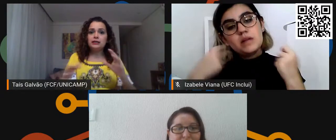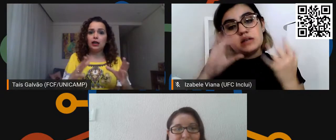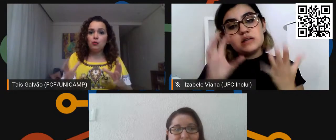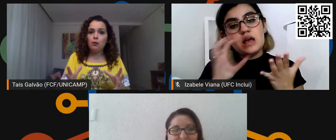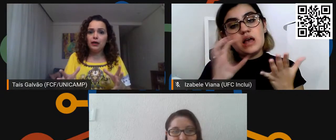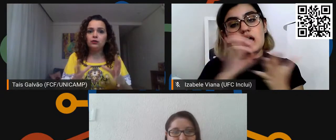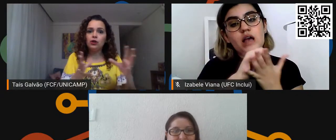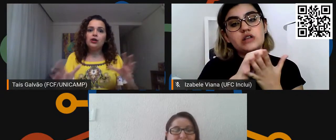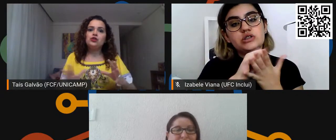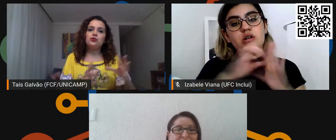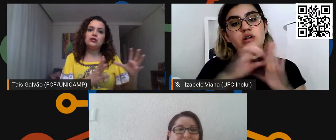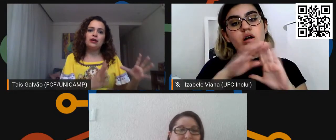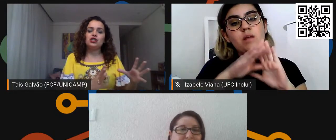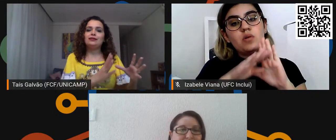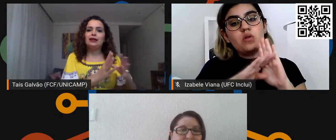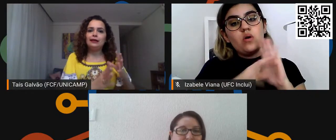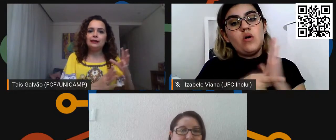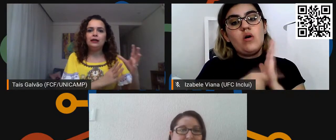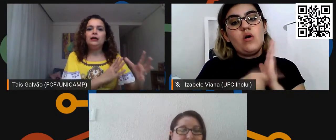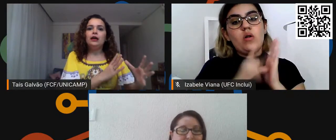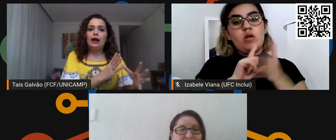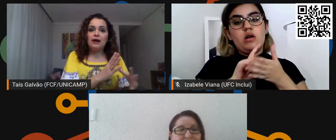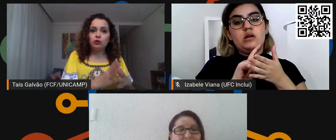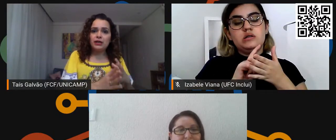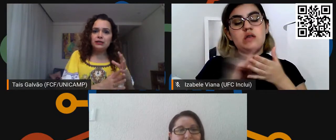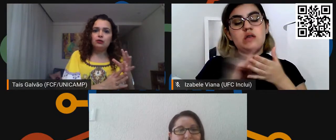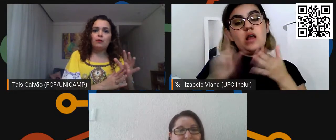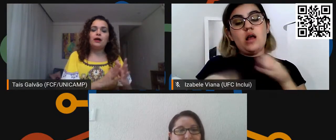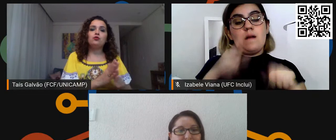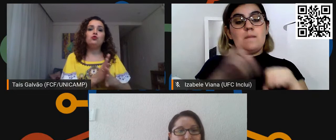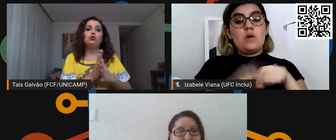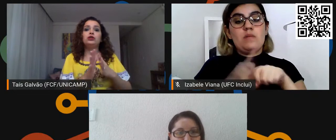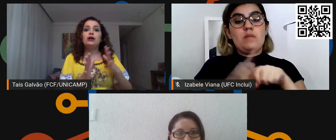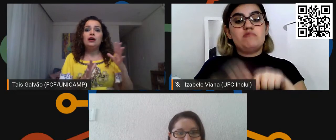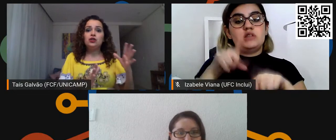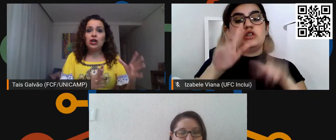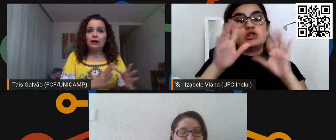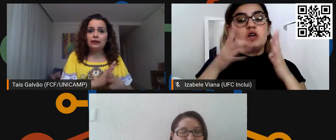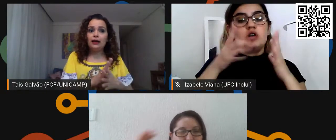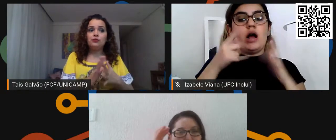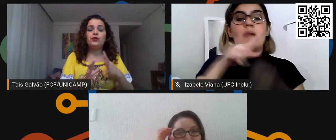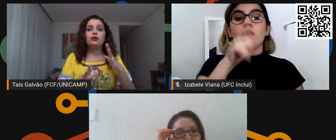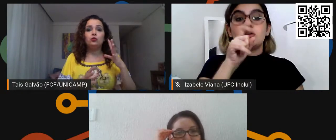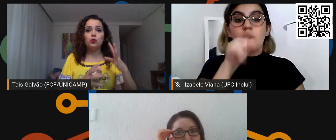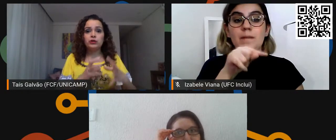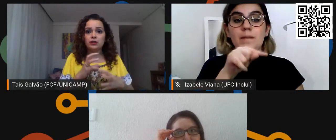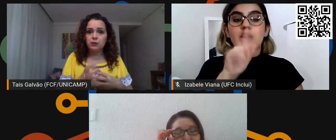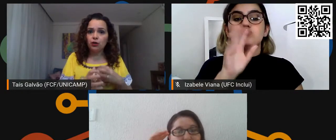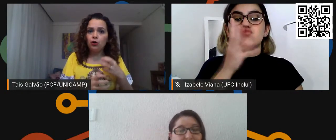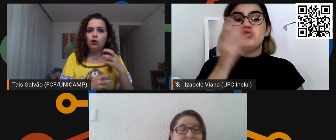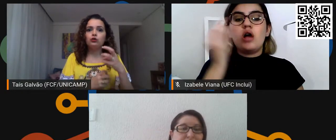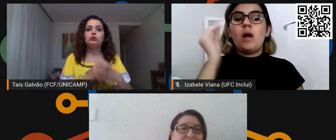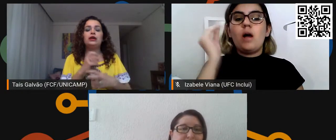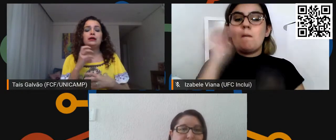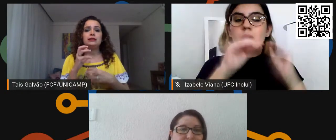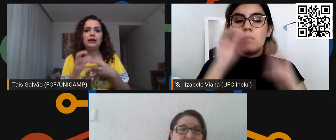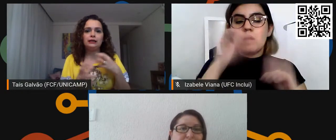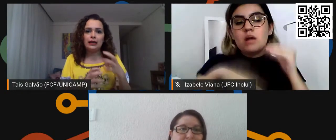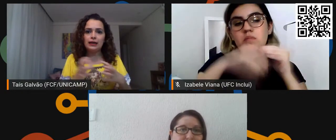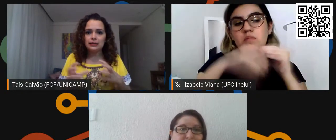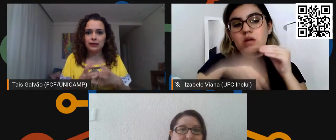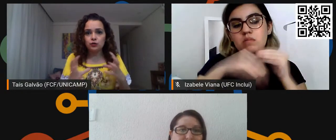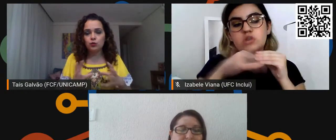Então, seria no momento de você já ter ali amadurecido a pergunta, já ter feito buscas piloto,